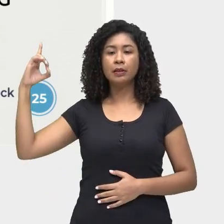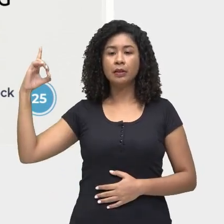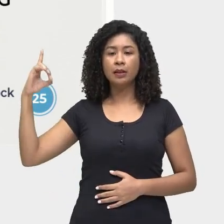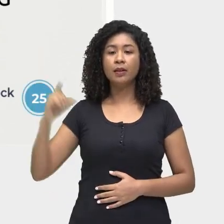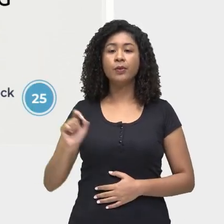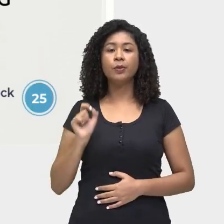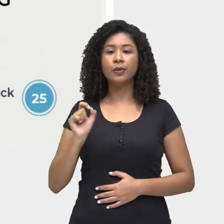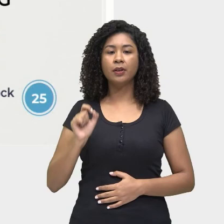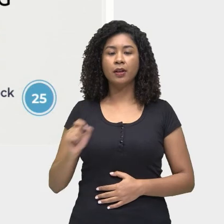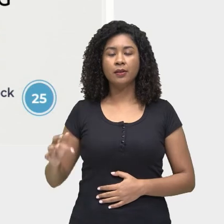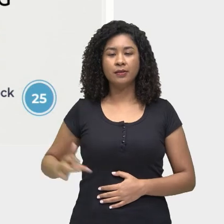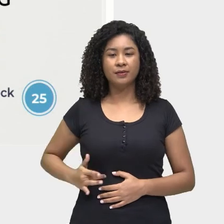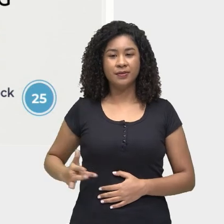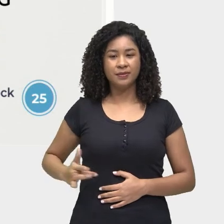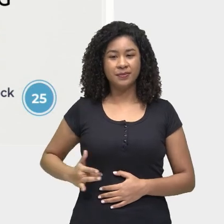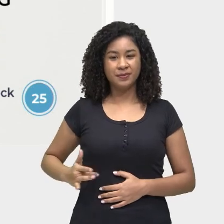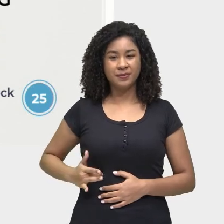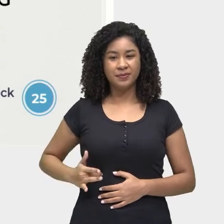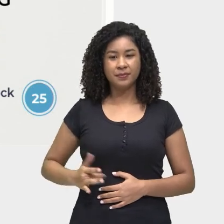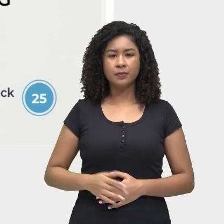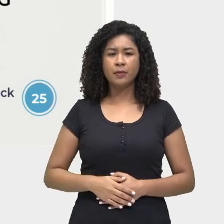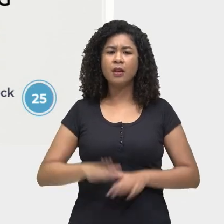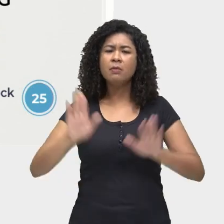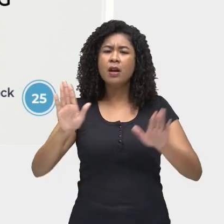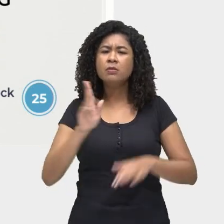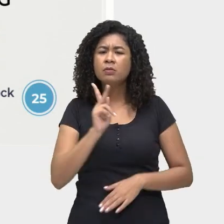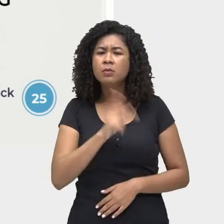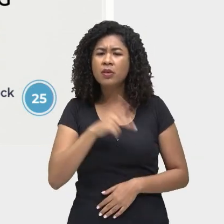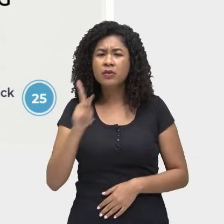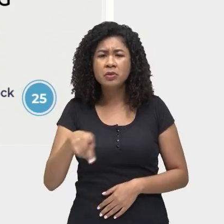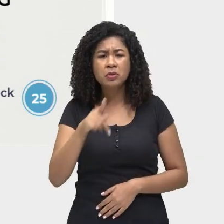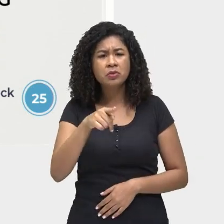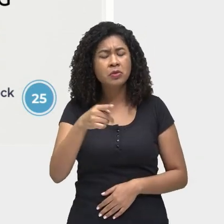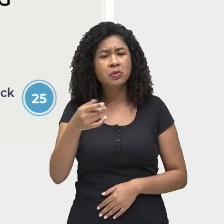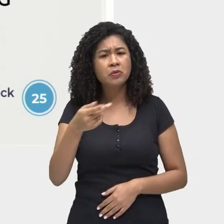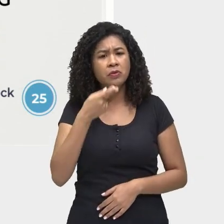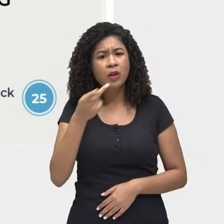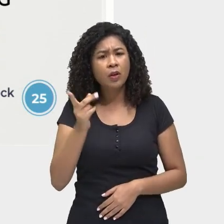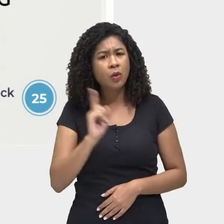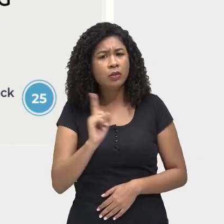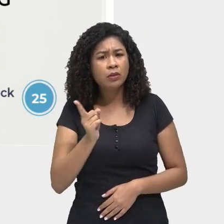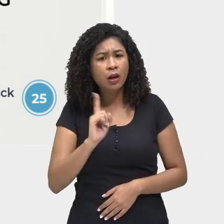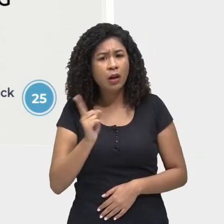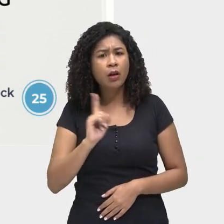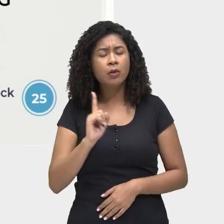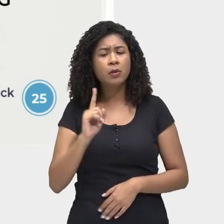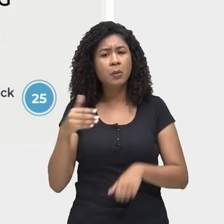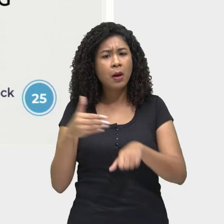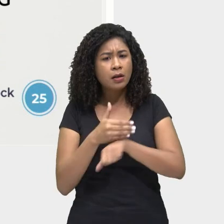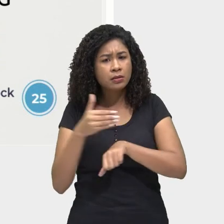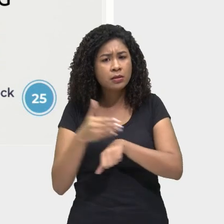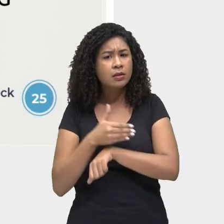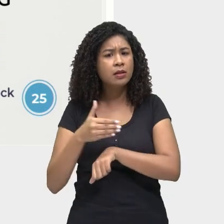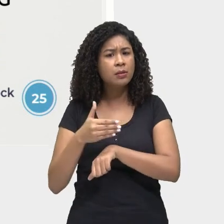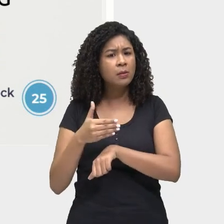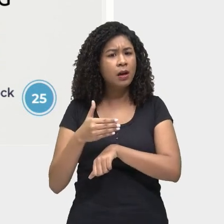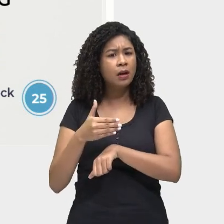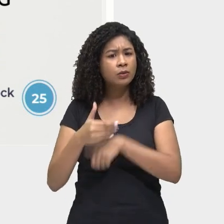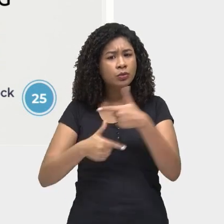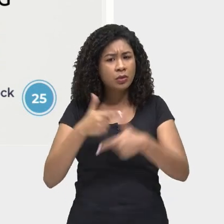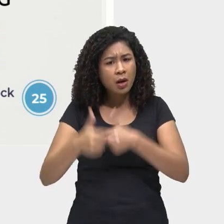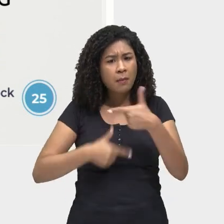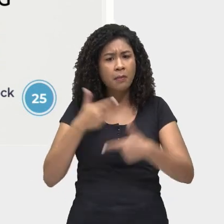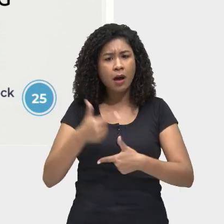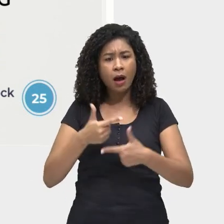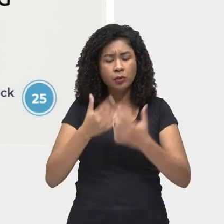o fígado. Ah, professora, mas você não falou que o fígado participa do sistema digestório. Não